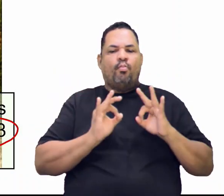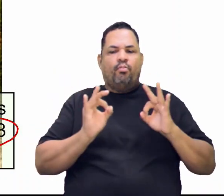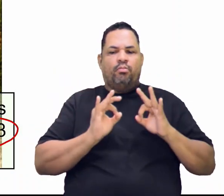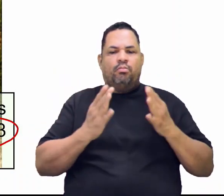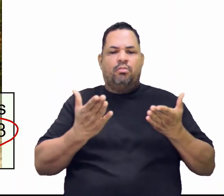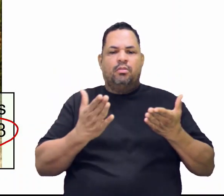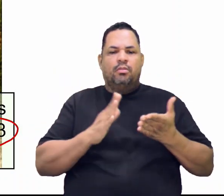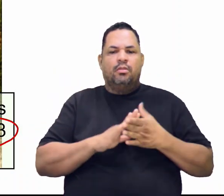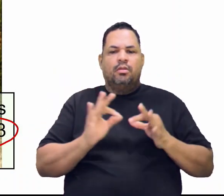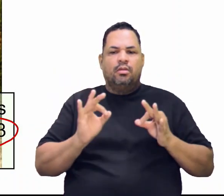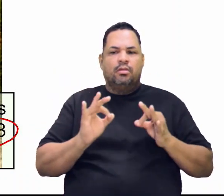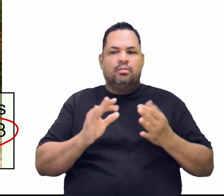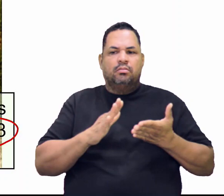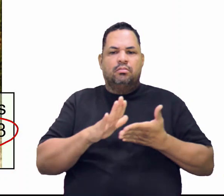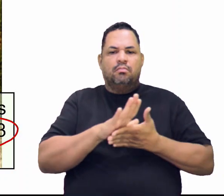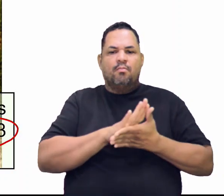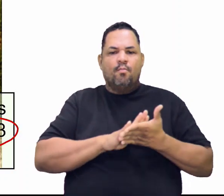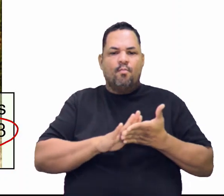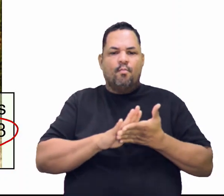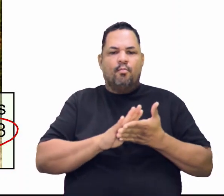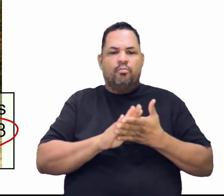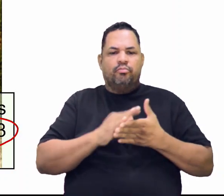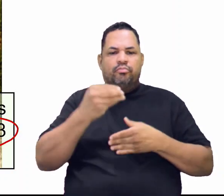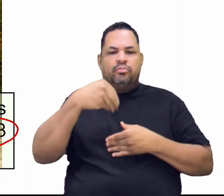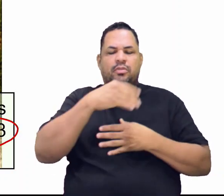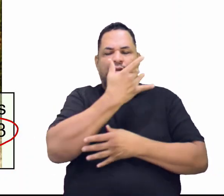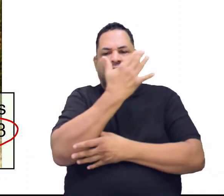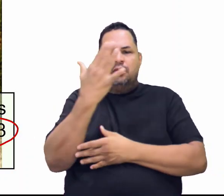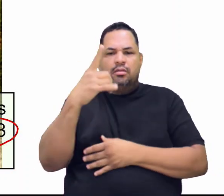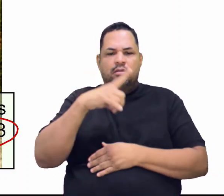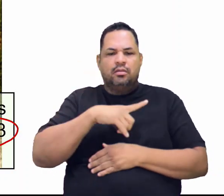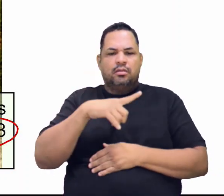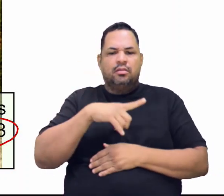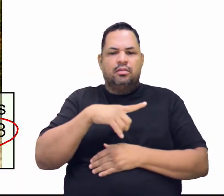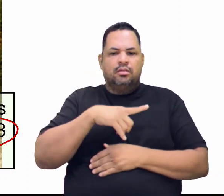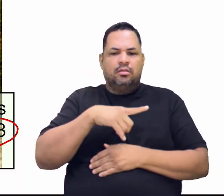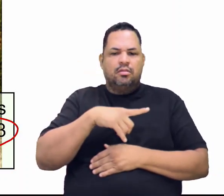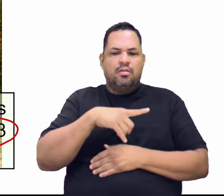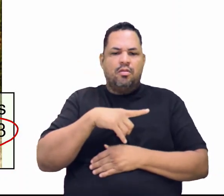atraísse. Estando dentro da selva, com tanto